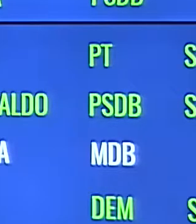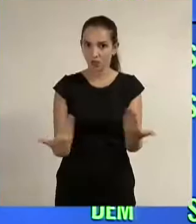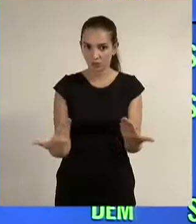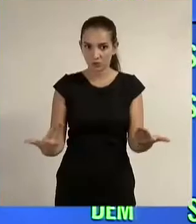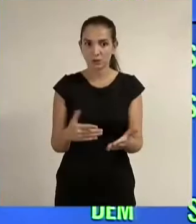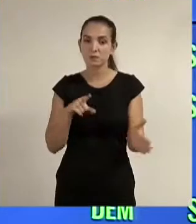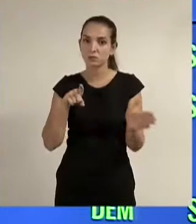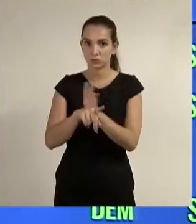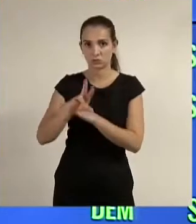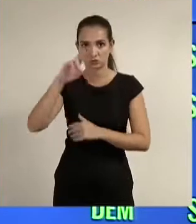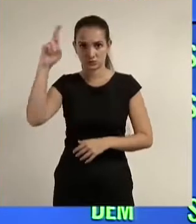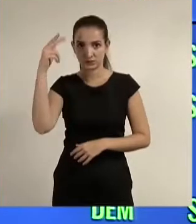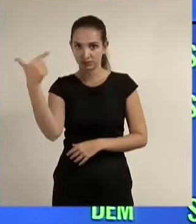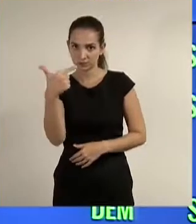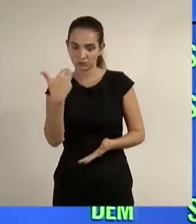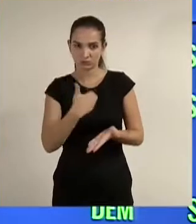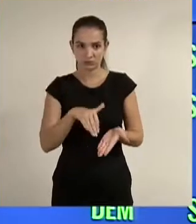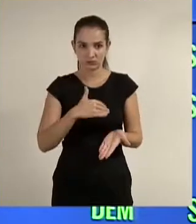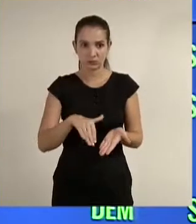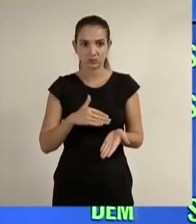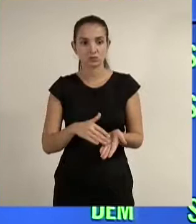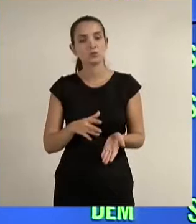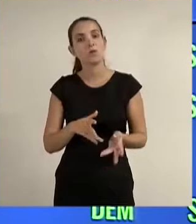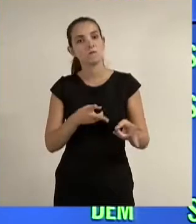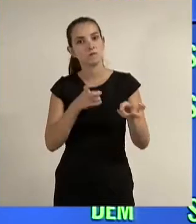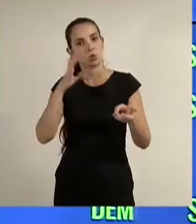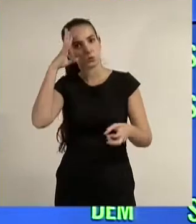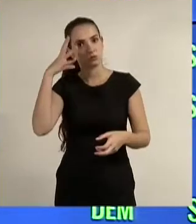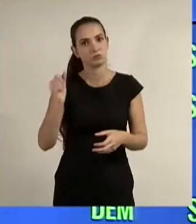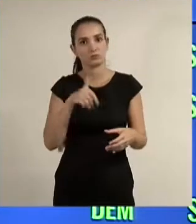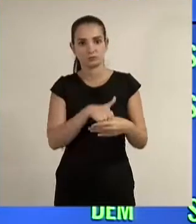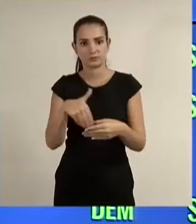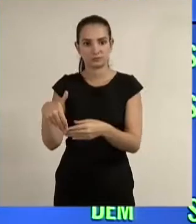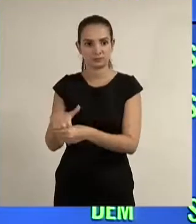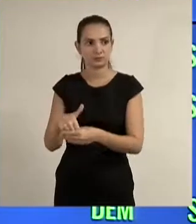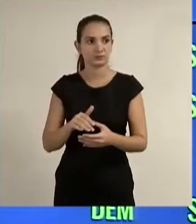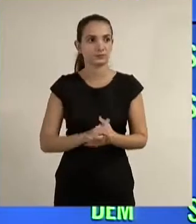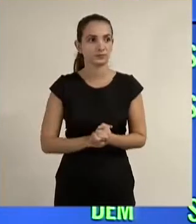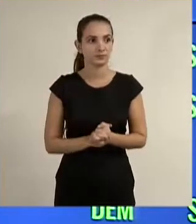Consulto o segundo secretário sobre o resultado da votação.